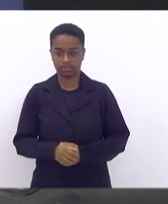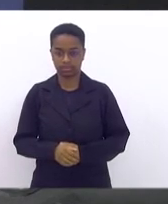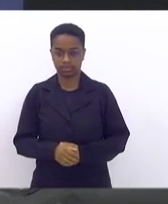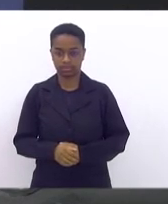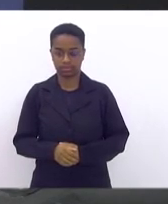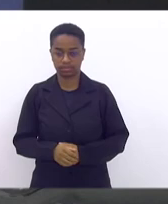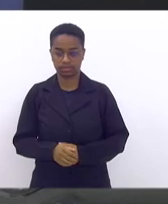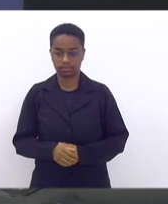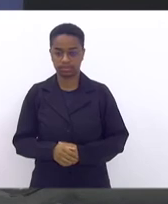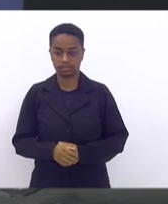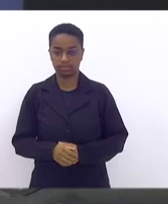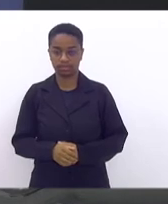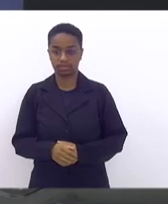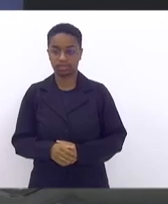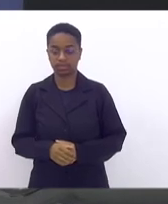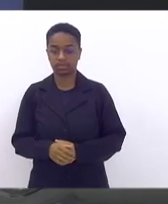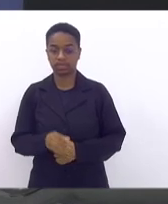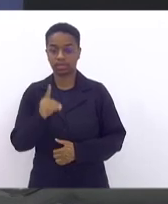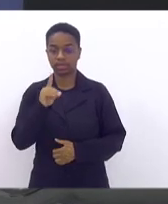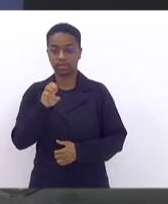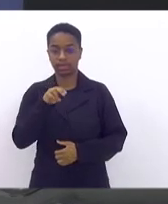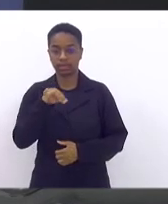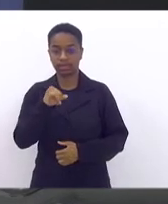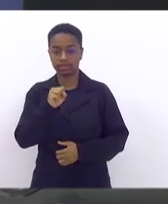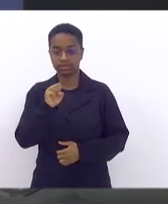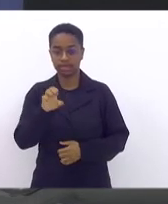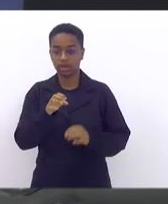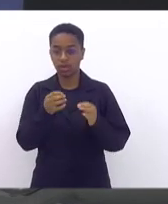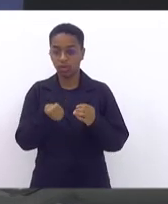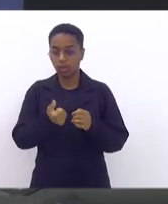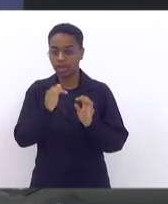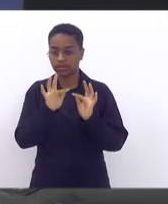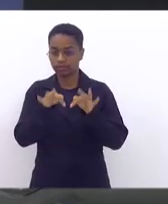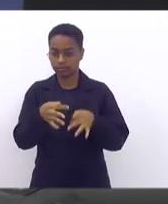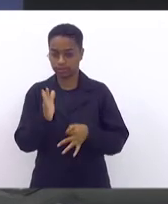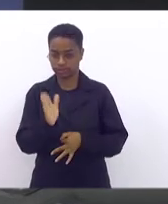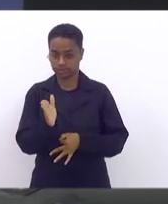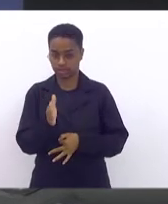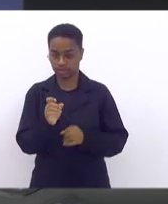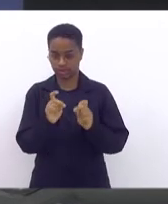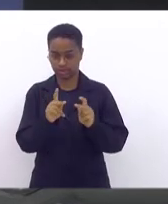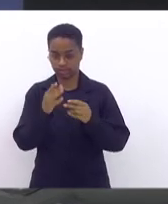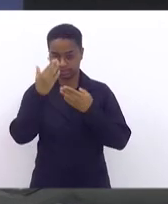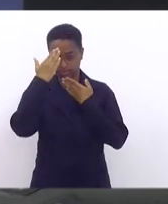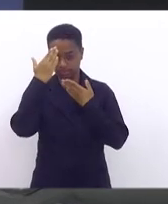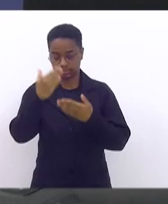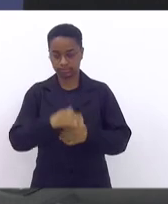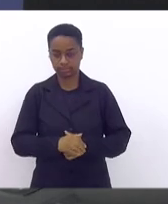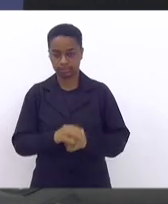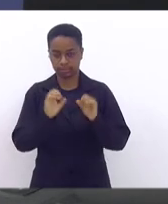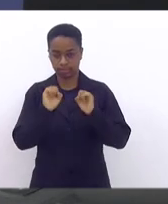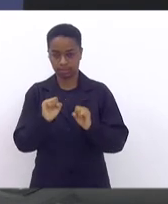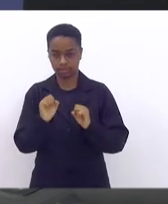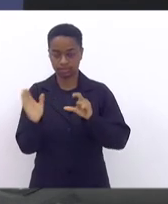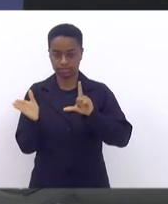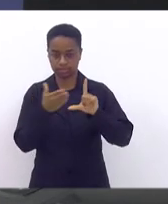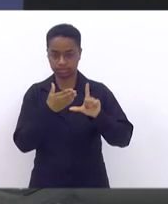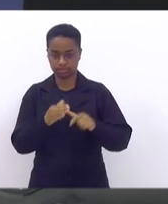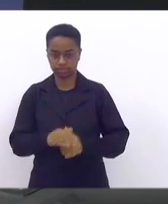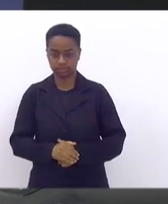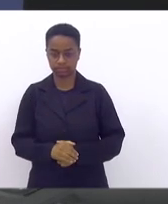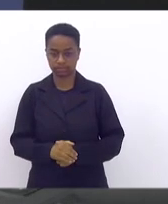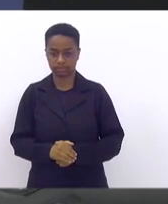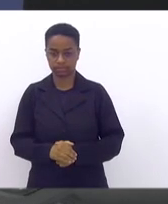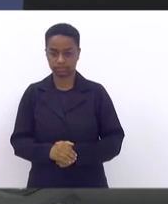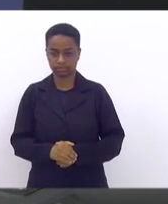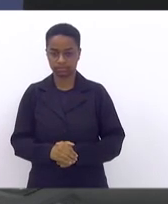Desligar. A senhora Denise já está terminando aqui. Já vou terminar. Obrigada. Tá? Só mais, pode passar, por favor.